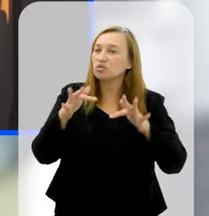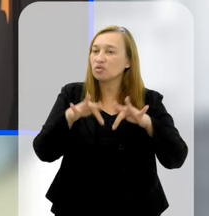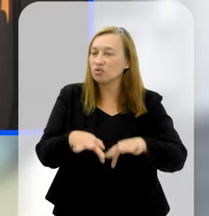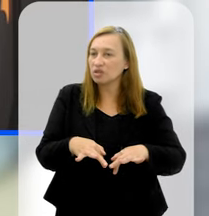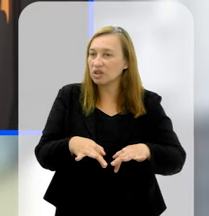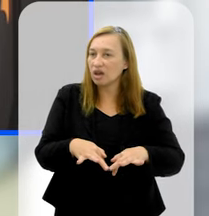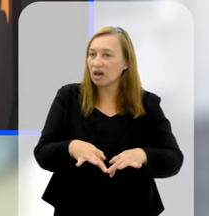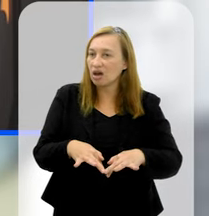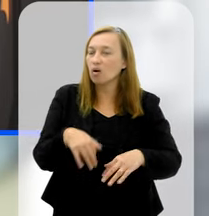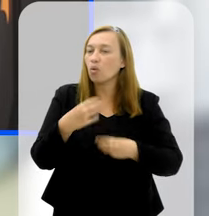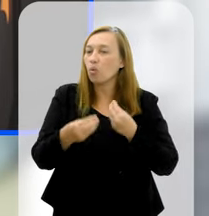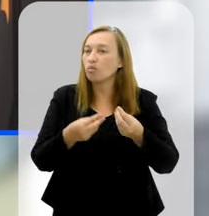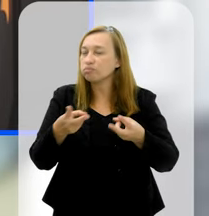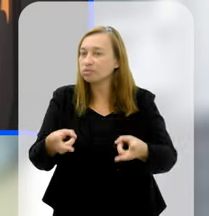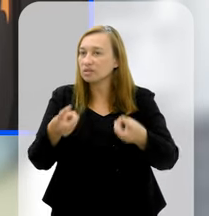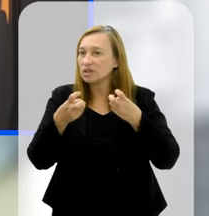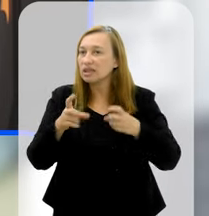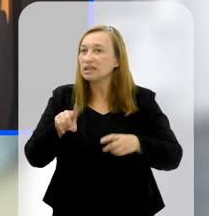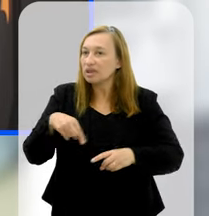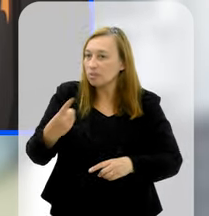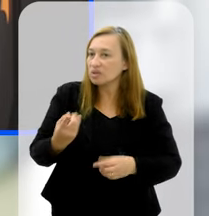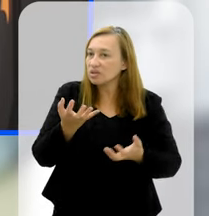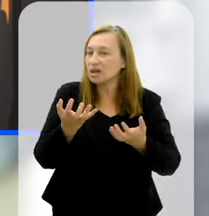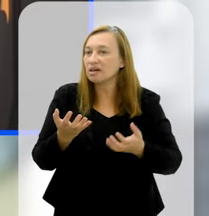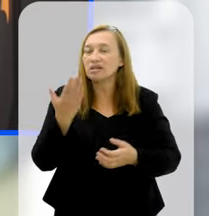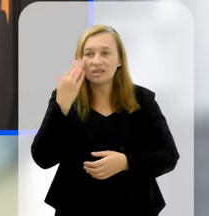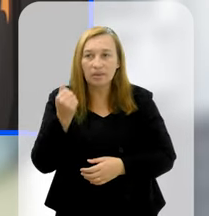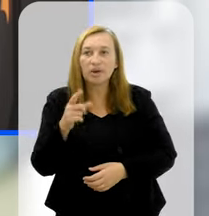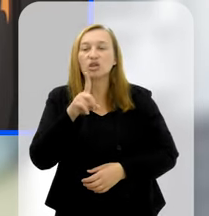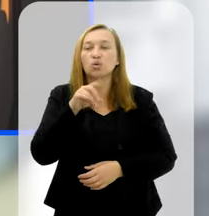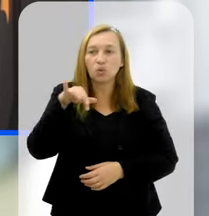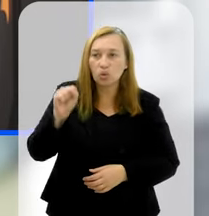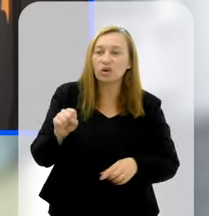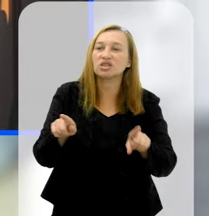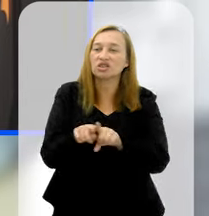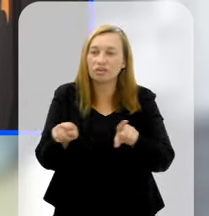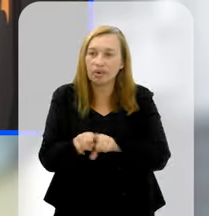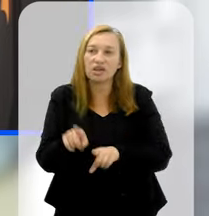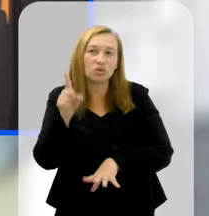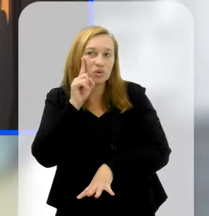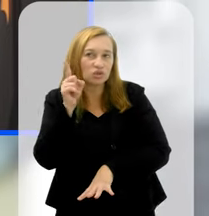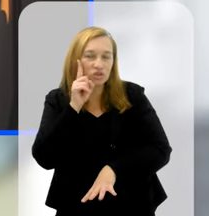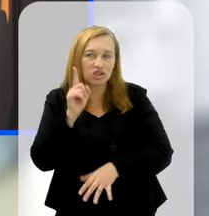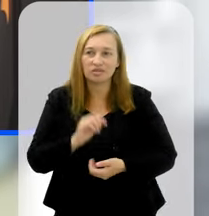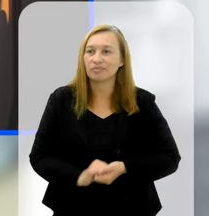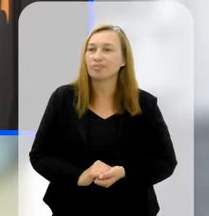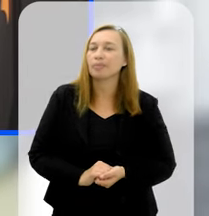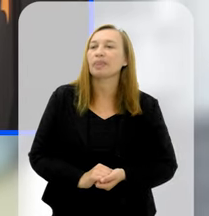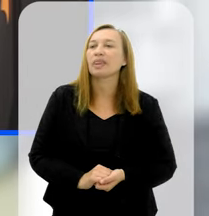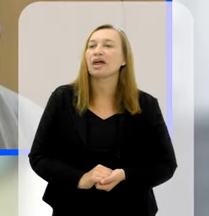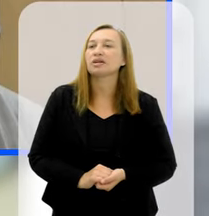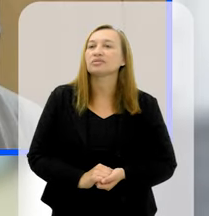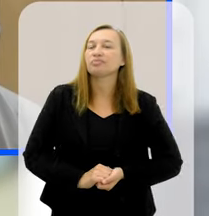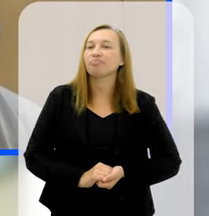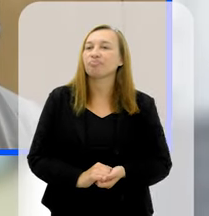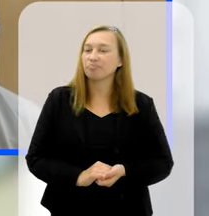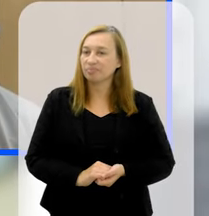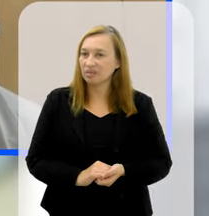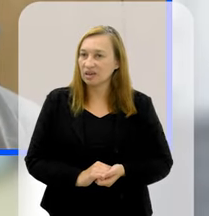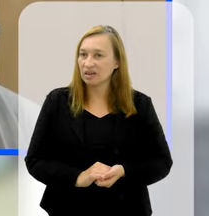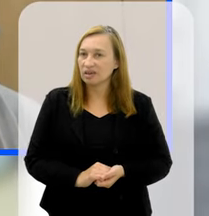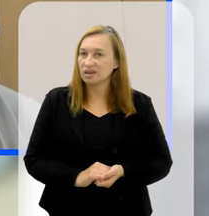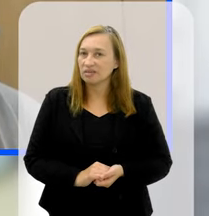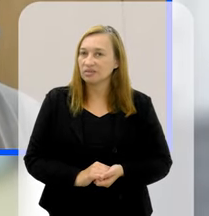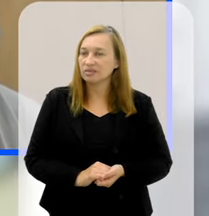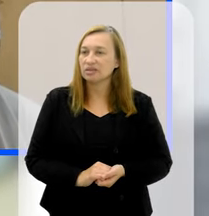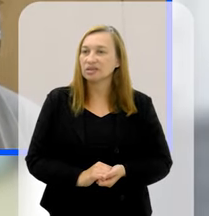de tudo, né? Qual é a percepção que o senhor tem? Depois eu quero saber do Lucas também, que lida com isso todo dia. Eu